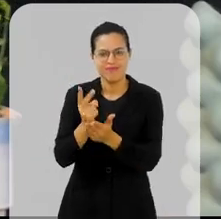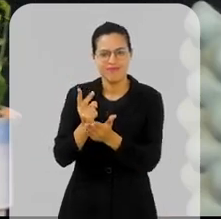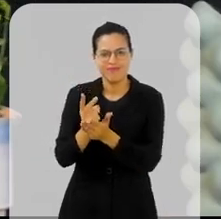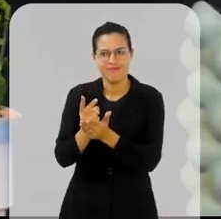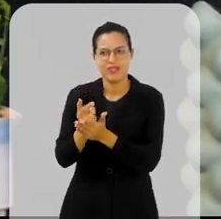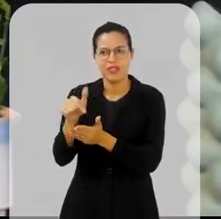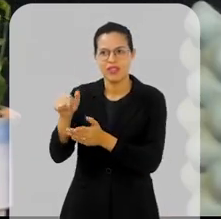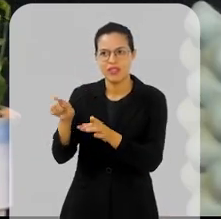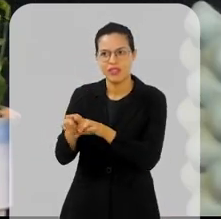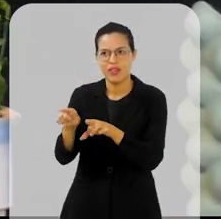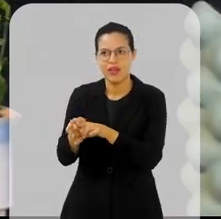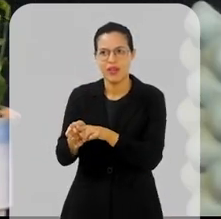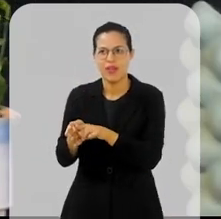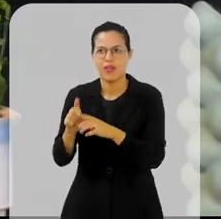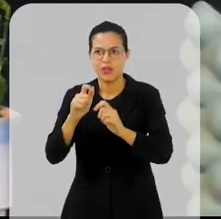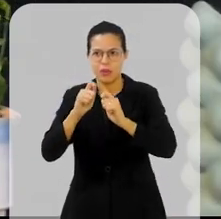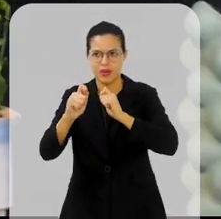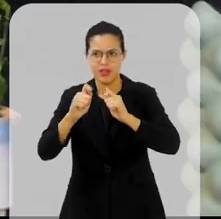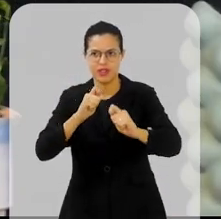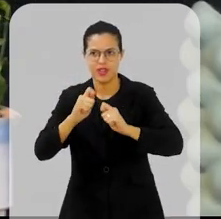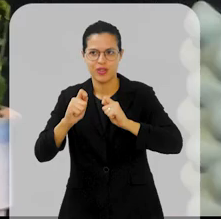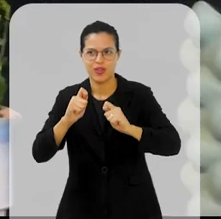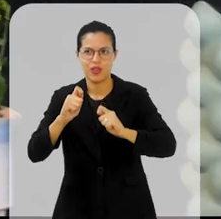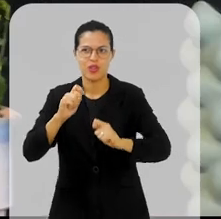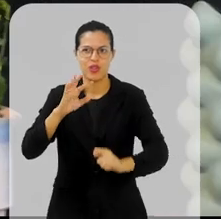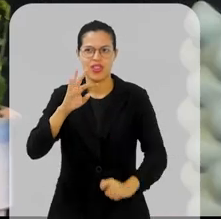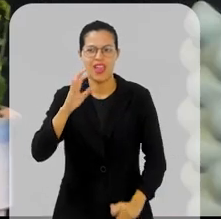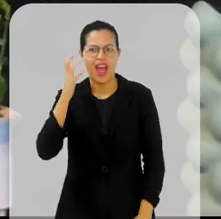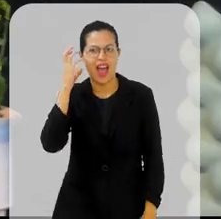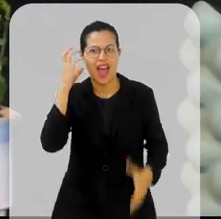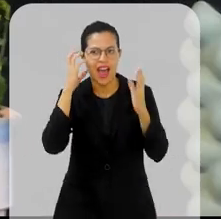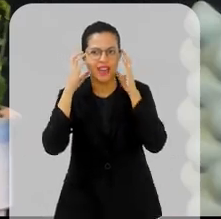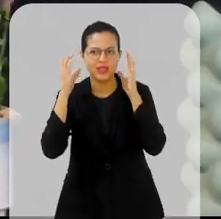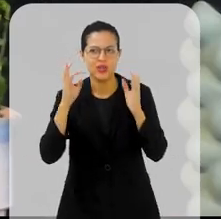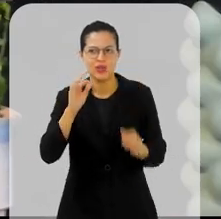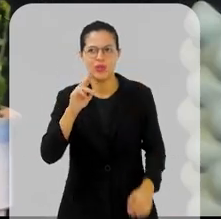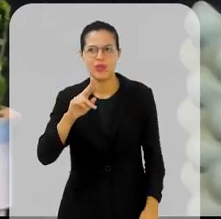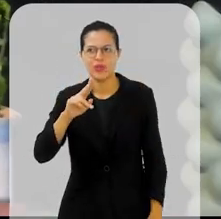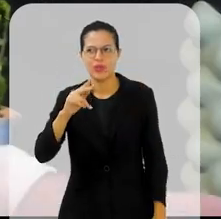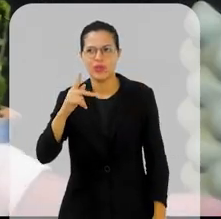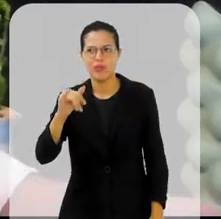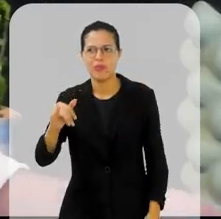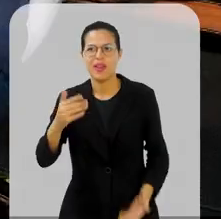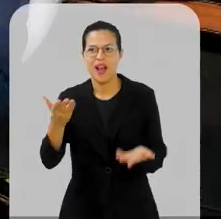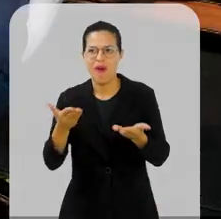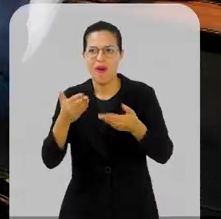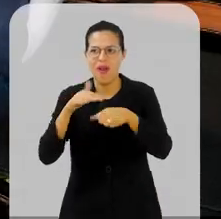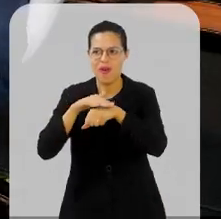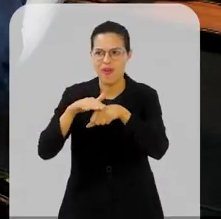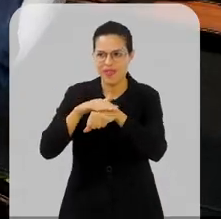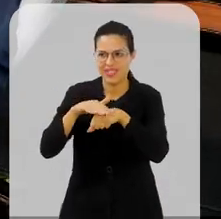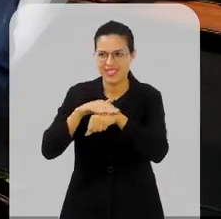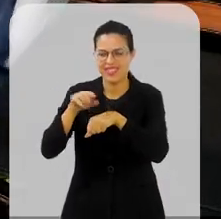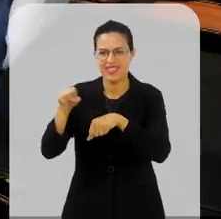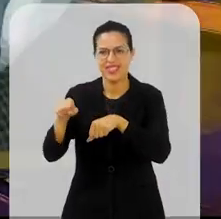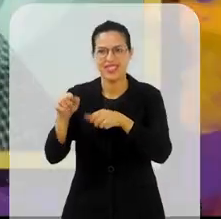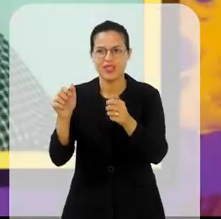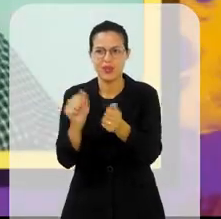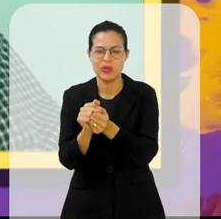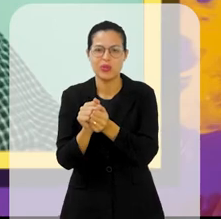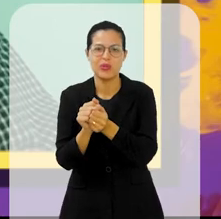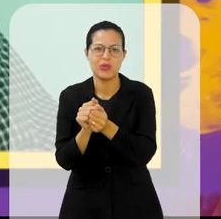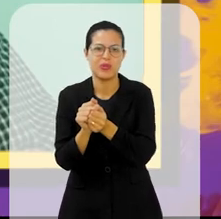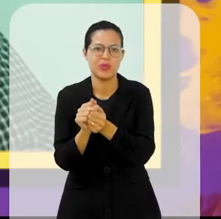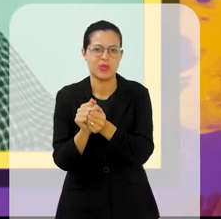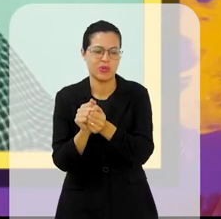Tupi, nas transmissões do verdadeiro garotinho José Carlos Araújo, agora está conversando com você, Wagner. Obrigado aí pela tua presença. Ô, Wagner,